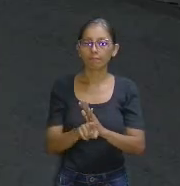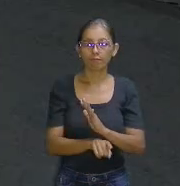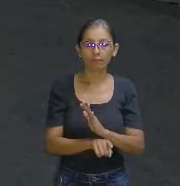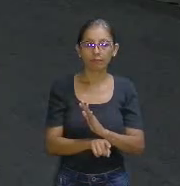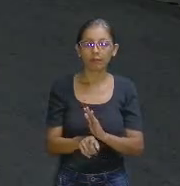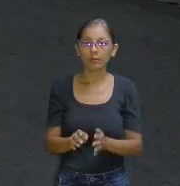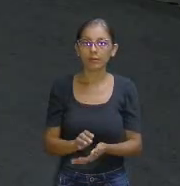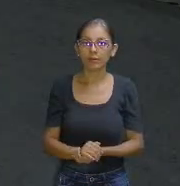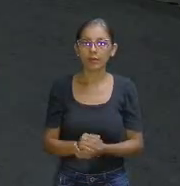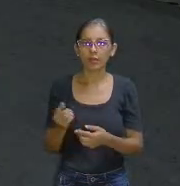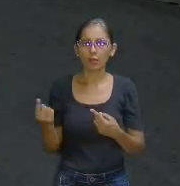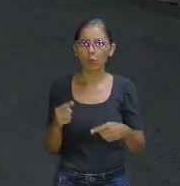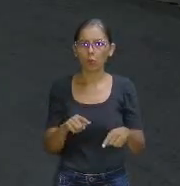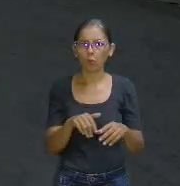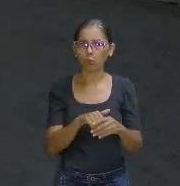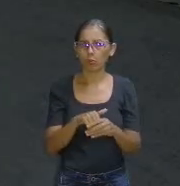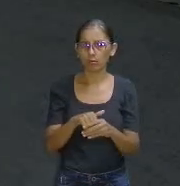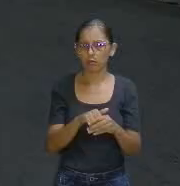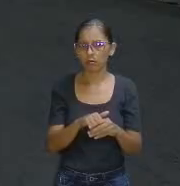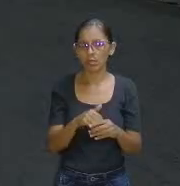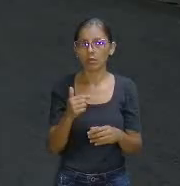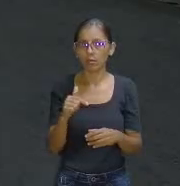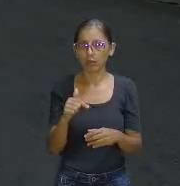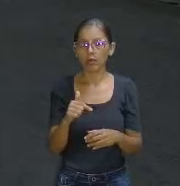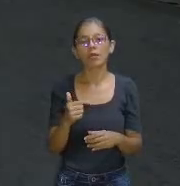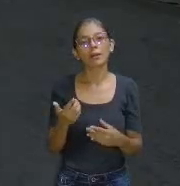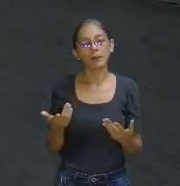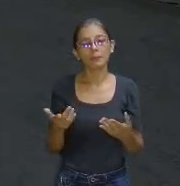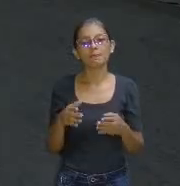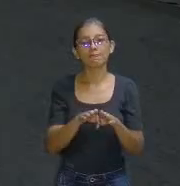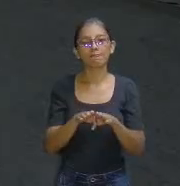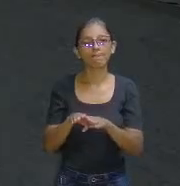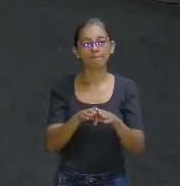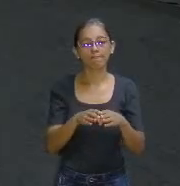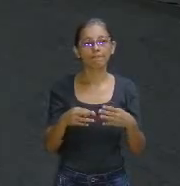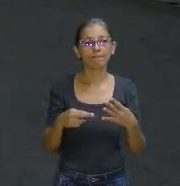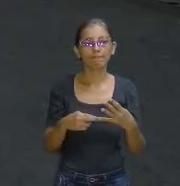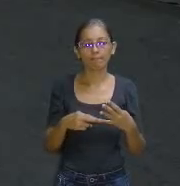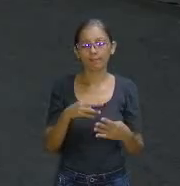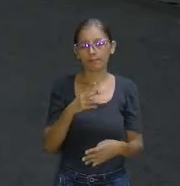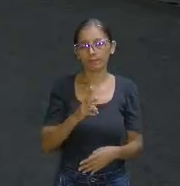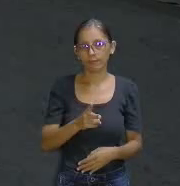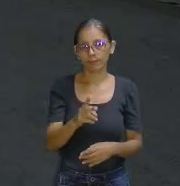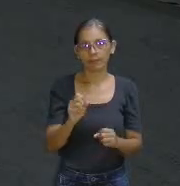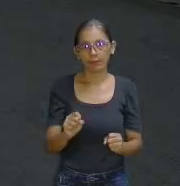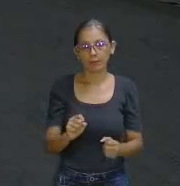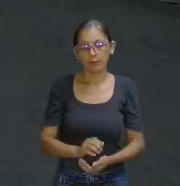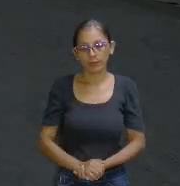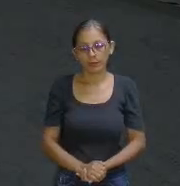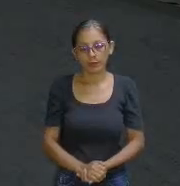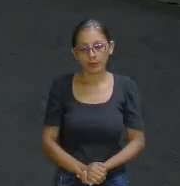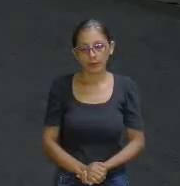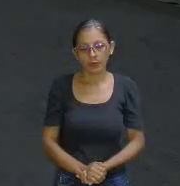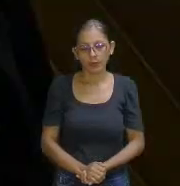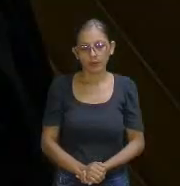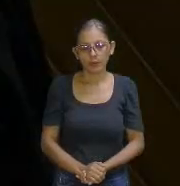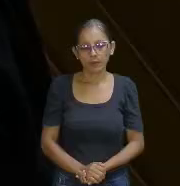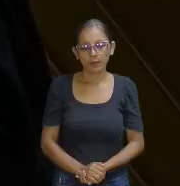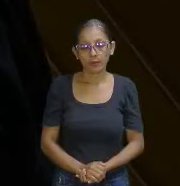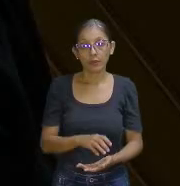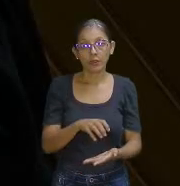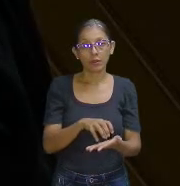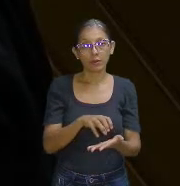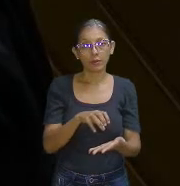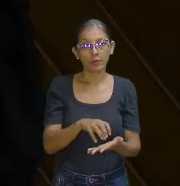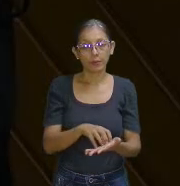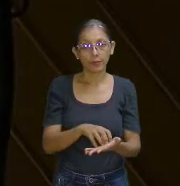ao conhecimento. Imagem Não apelada havendo, plenário. está conhecida a unanimidade. Vossa Excelência pode prosseguir. O mérito. Trata-se